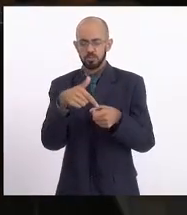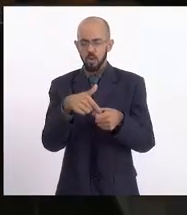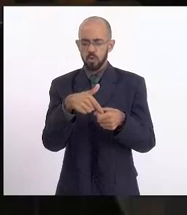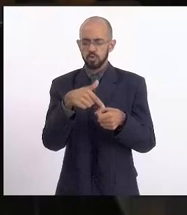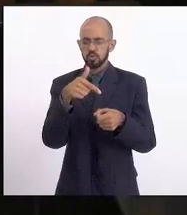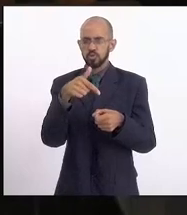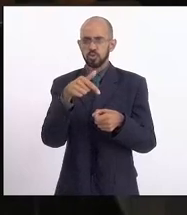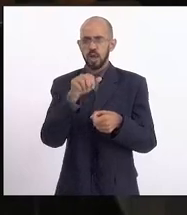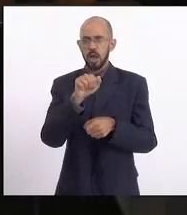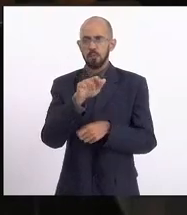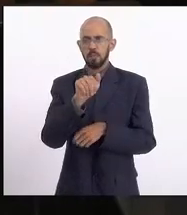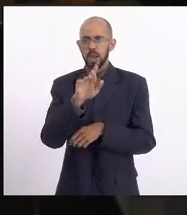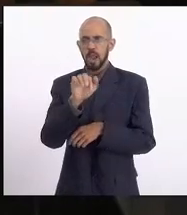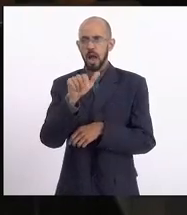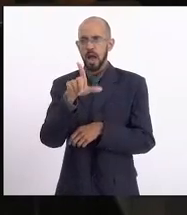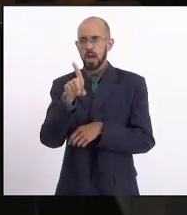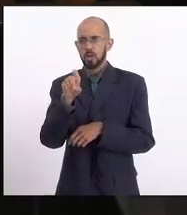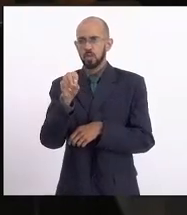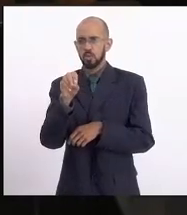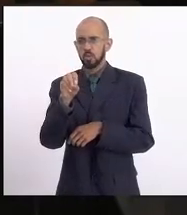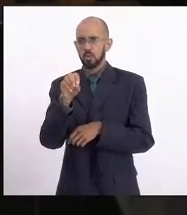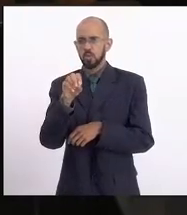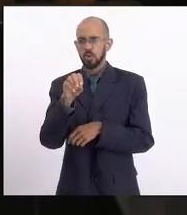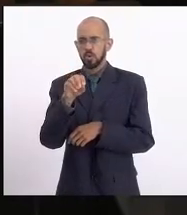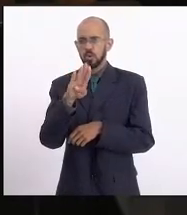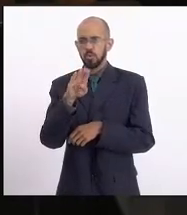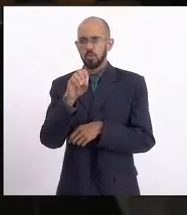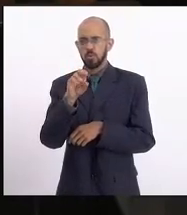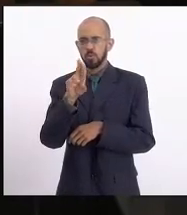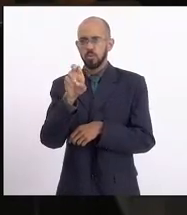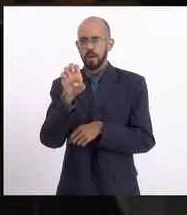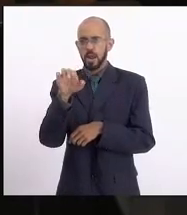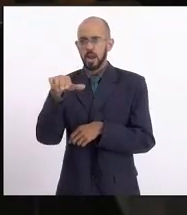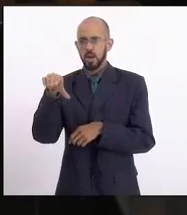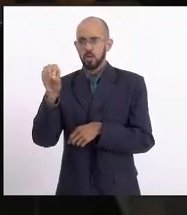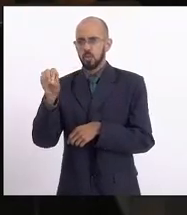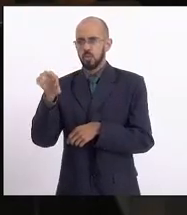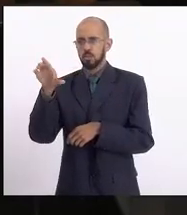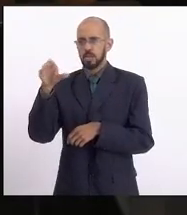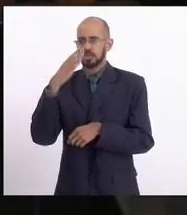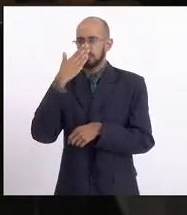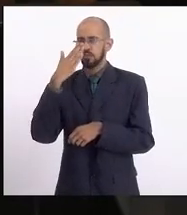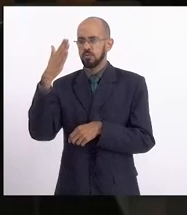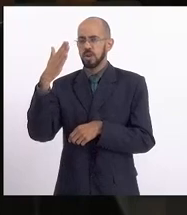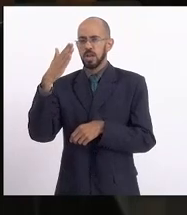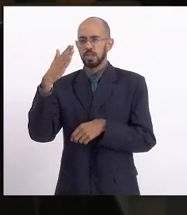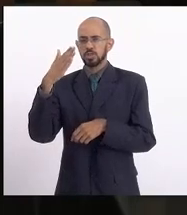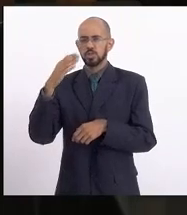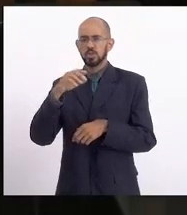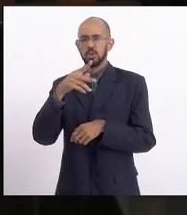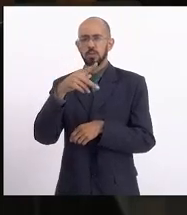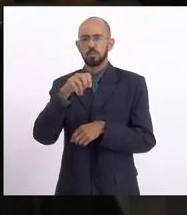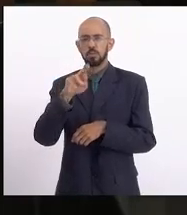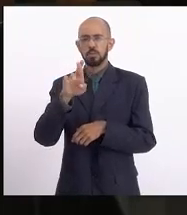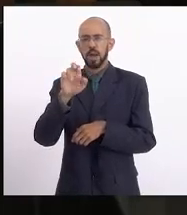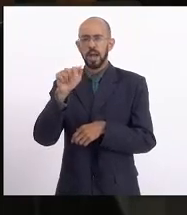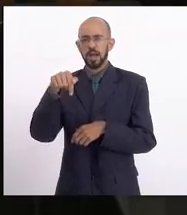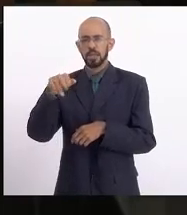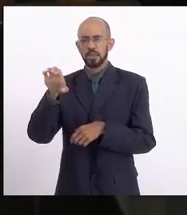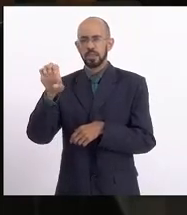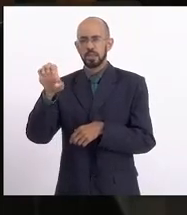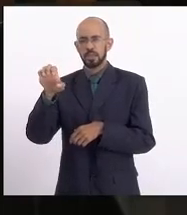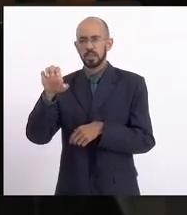o endereço, mas é ali do lado do Bora Bora, em frente ao Parque Olímpico. Eu não tenho endereço de cabeça, não tenho número.